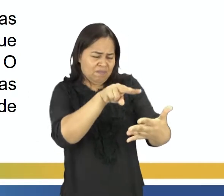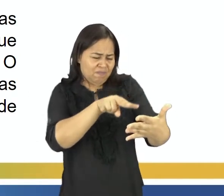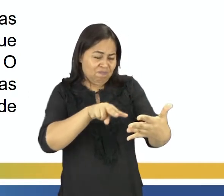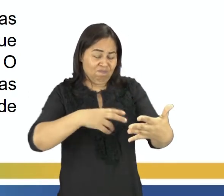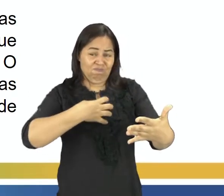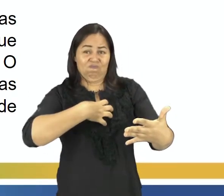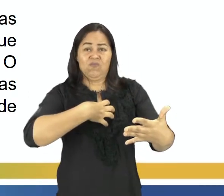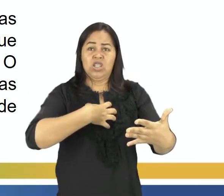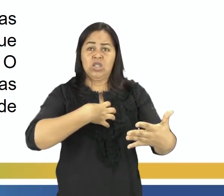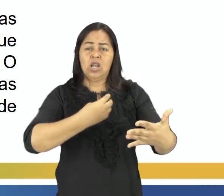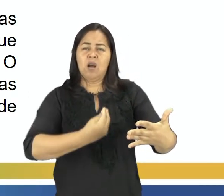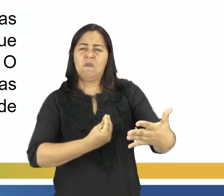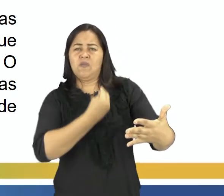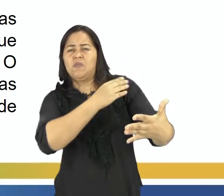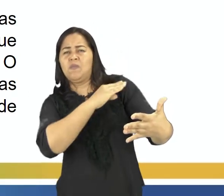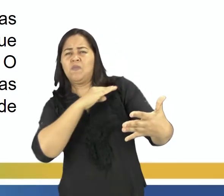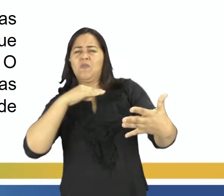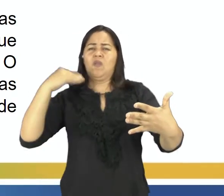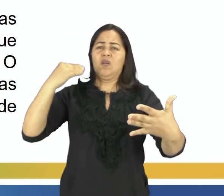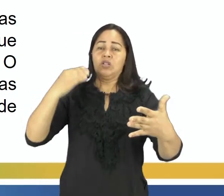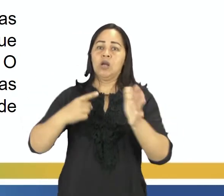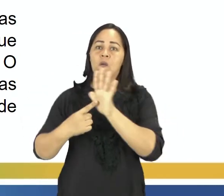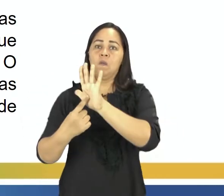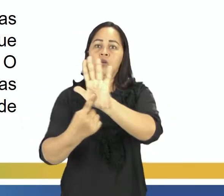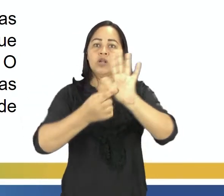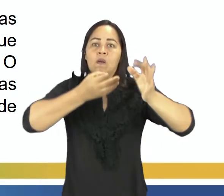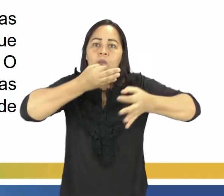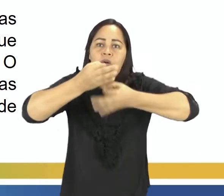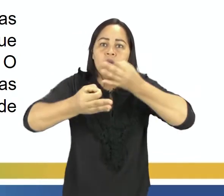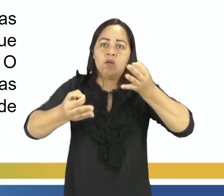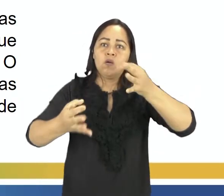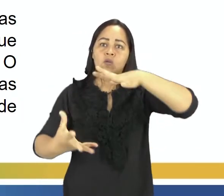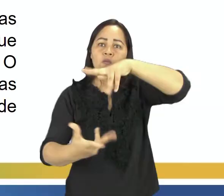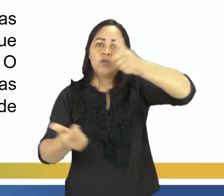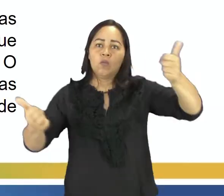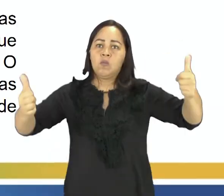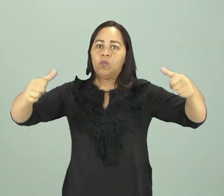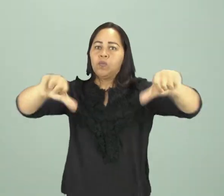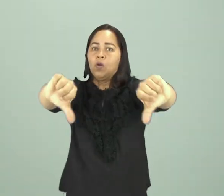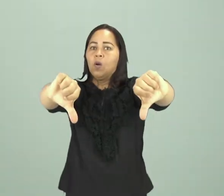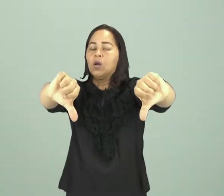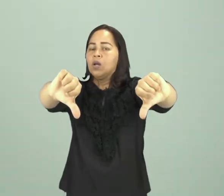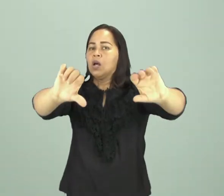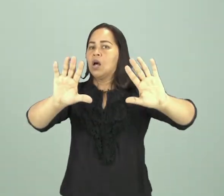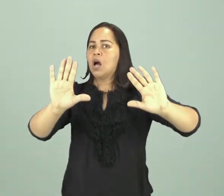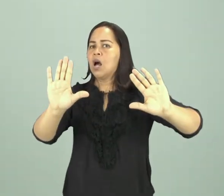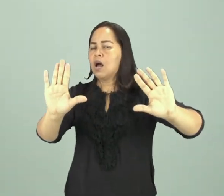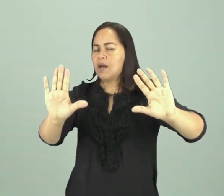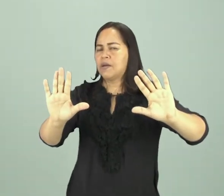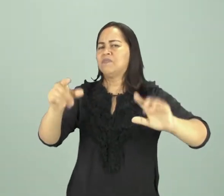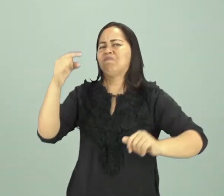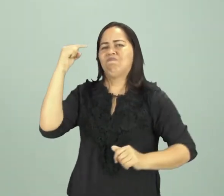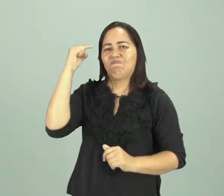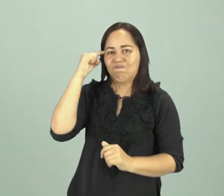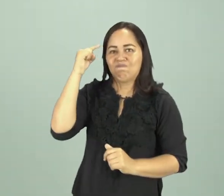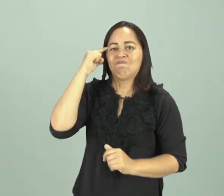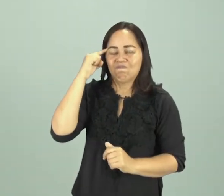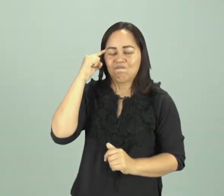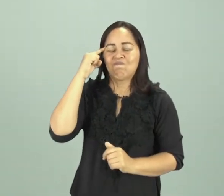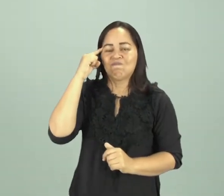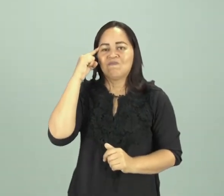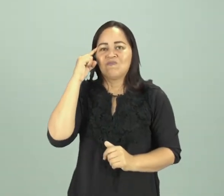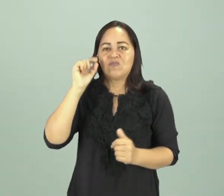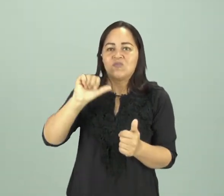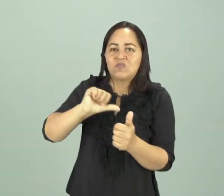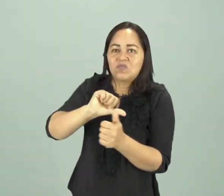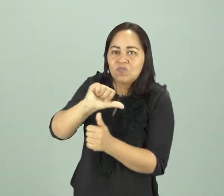e morte, exprimindo a visão de um mundo caótico. É a partir desse momento que ele começa a mudar o teor de suas